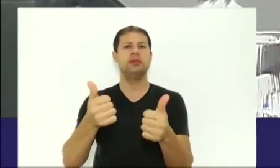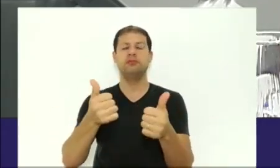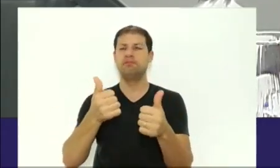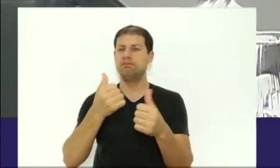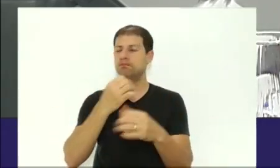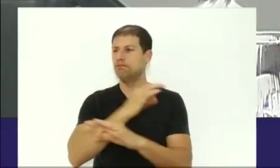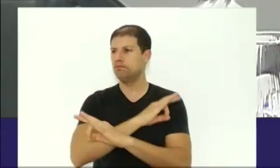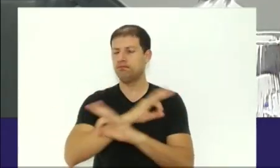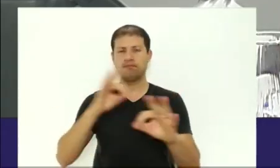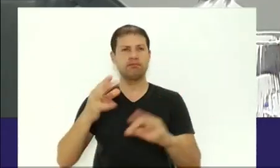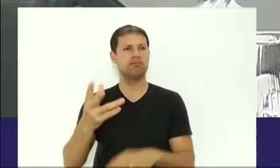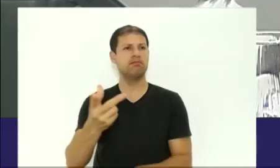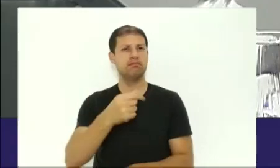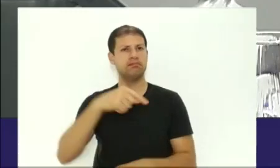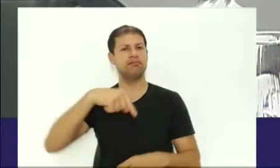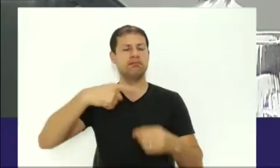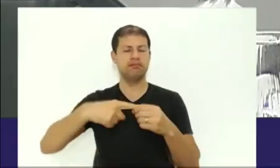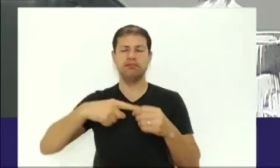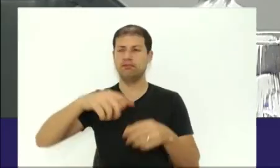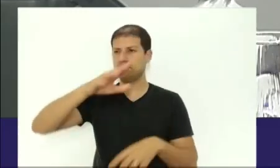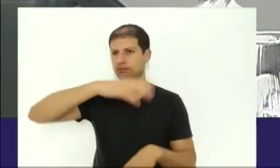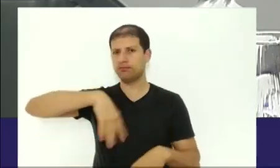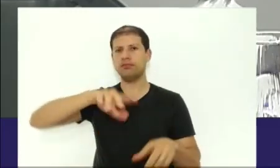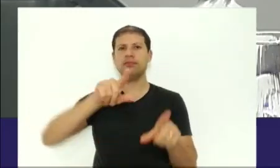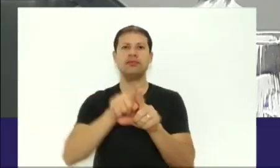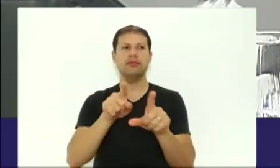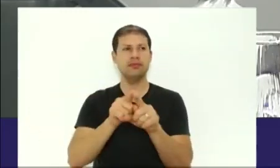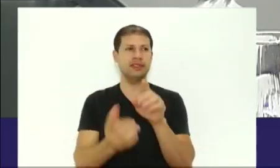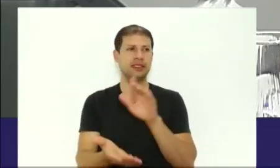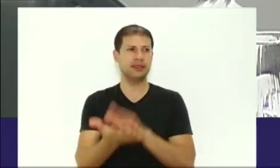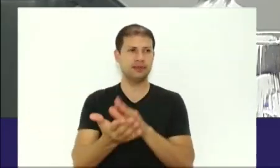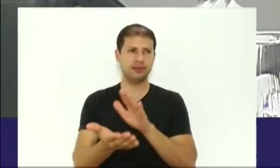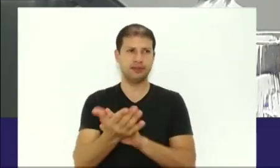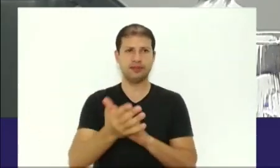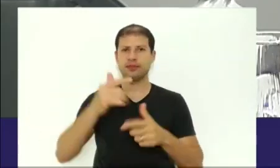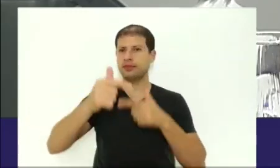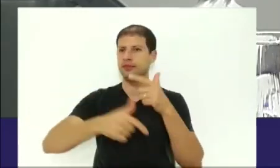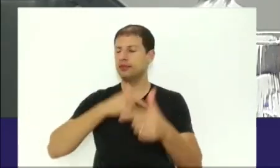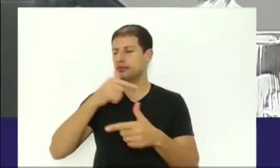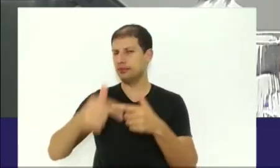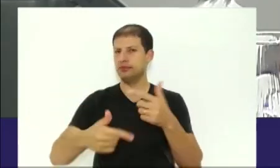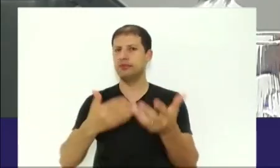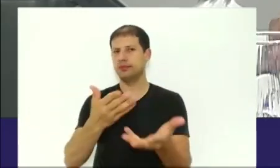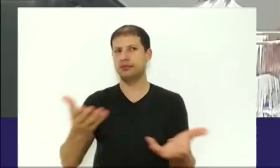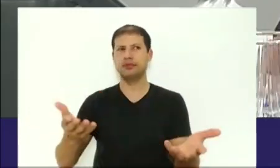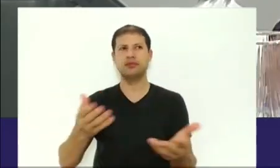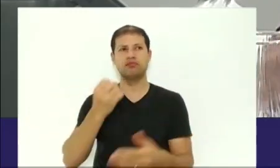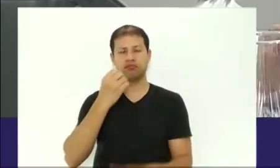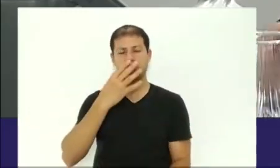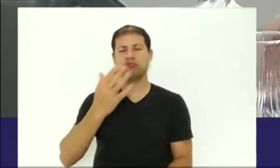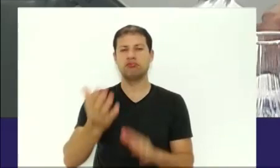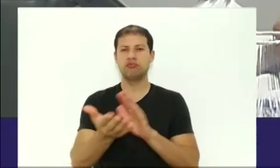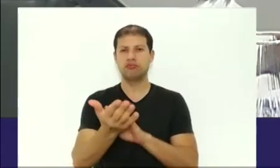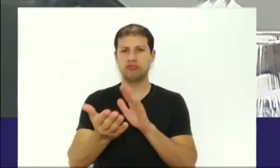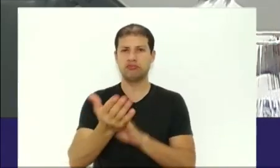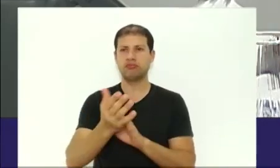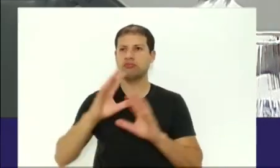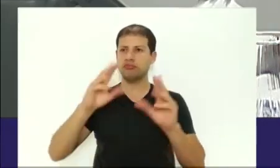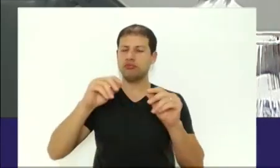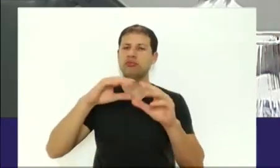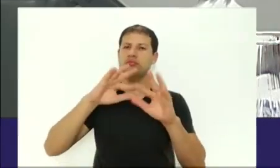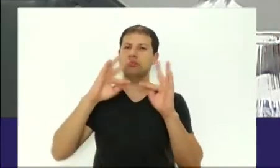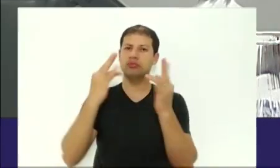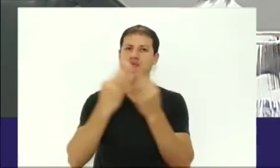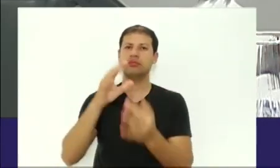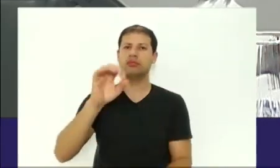para a nossa cidade e região. Estão de parabéns pelo trabalho que tem feito, isso é muito bom. Parabéns toda a família Colense e